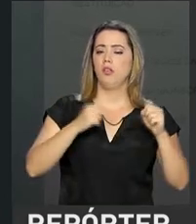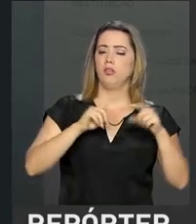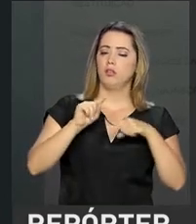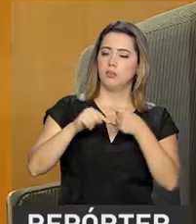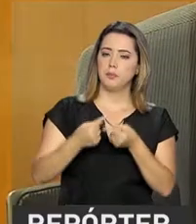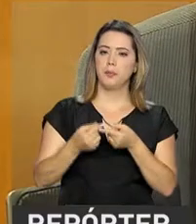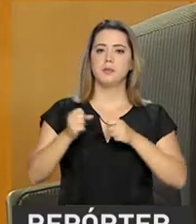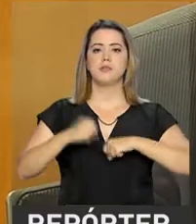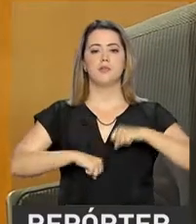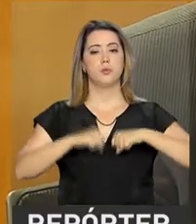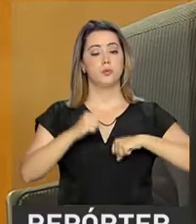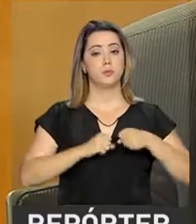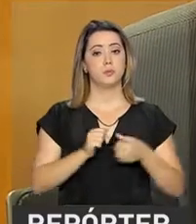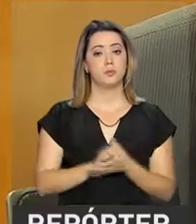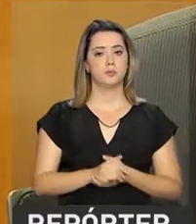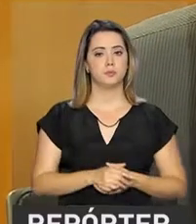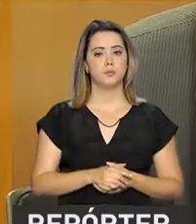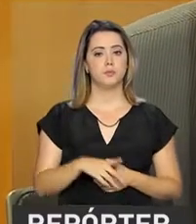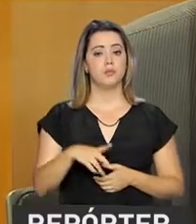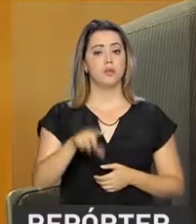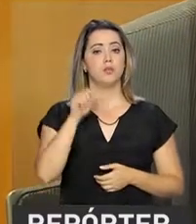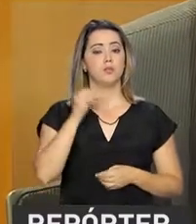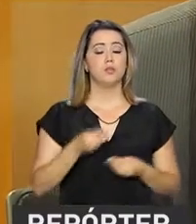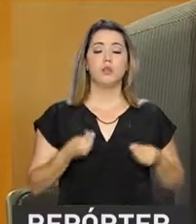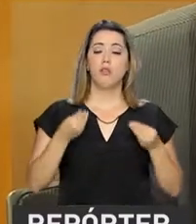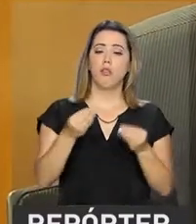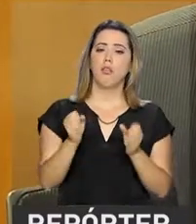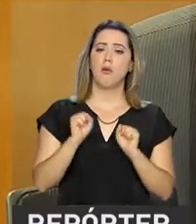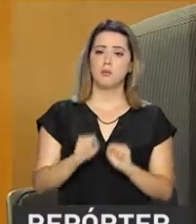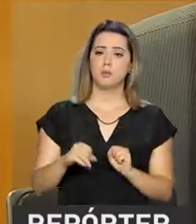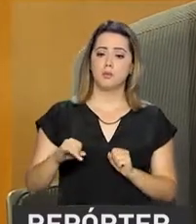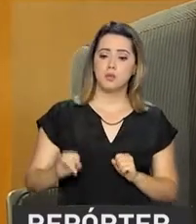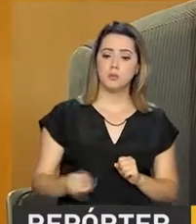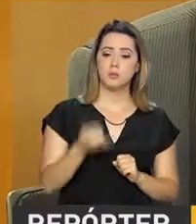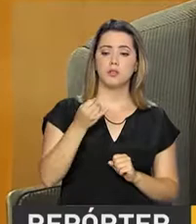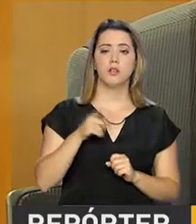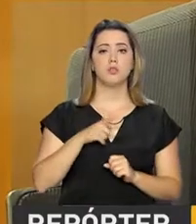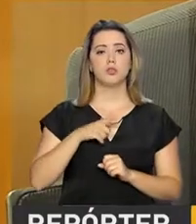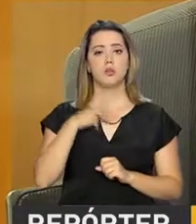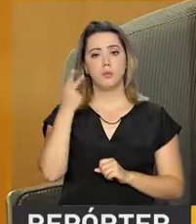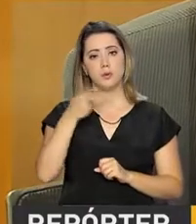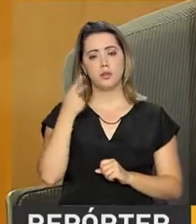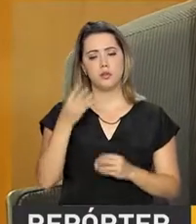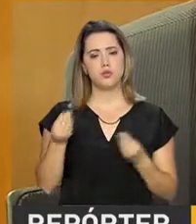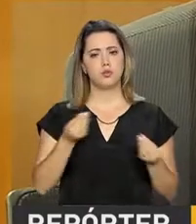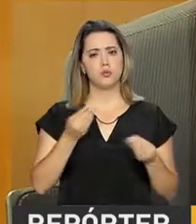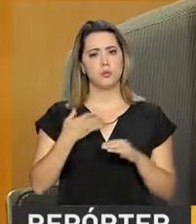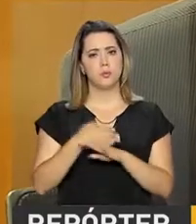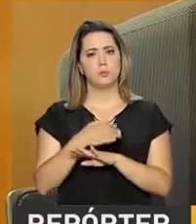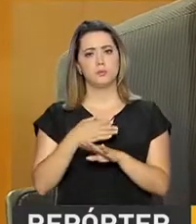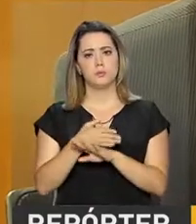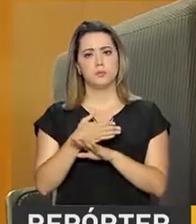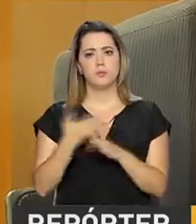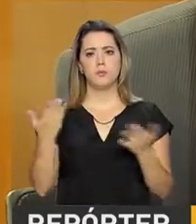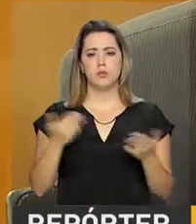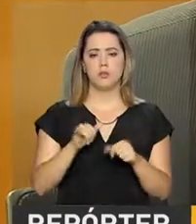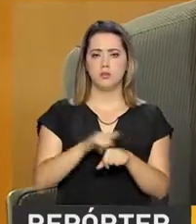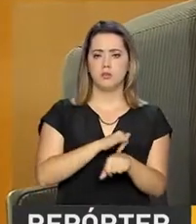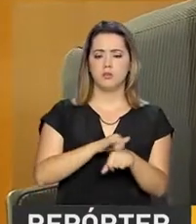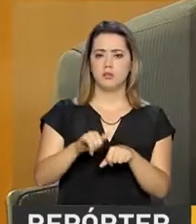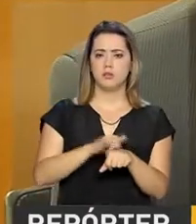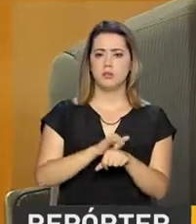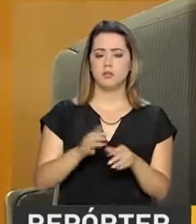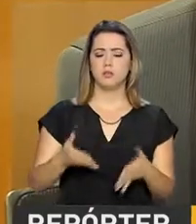indústria o desafio é da mercado de políticas públicas para acessar o mercado de uma forma mais estruturada está mais